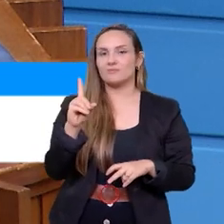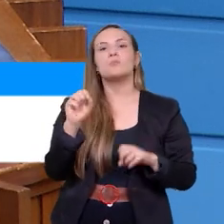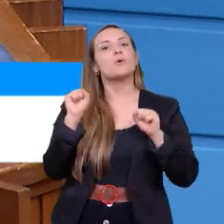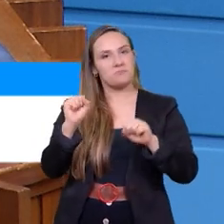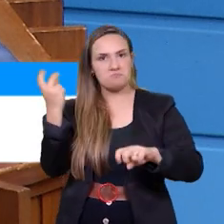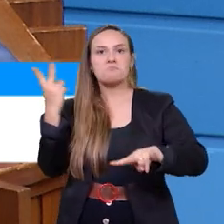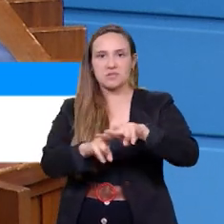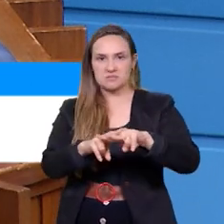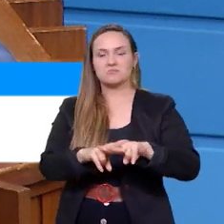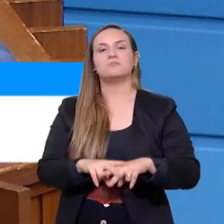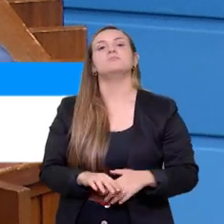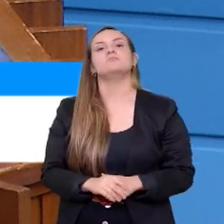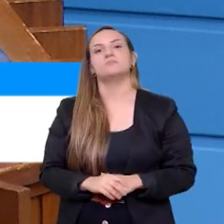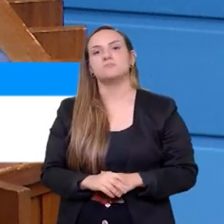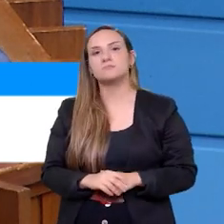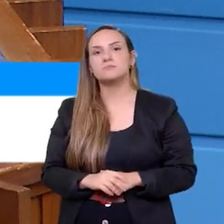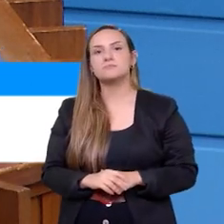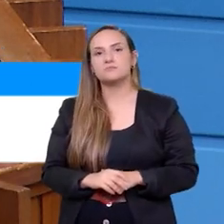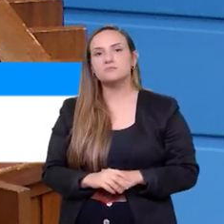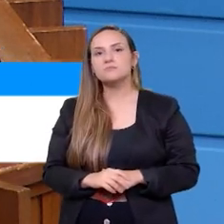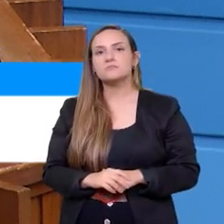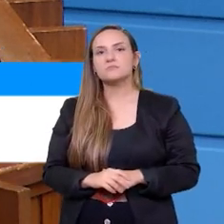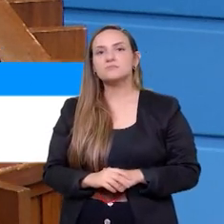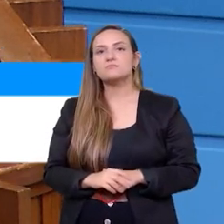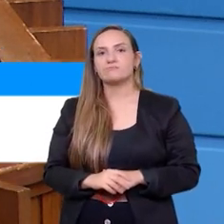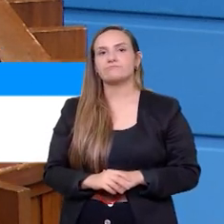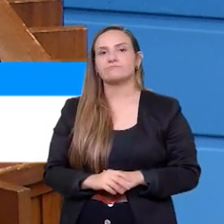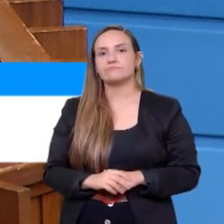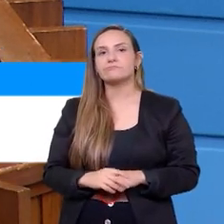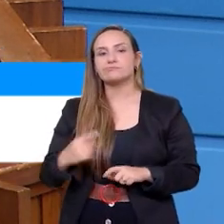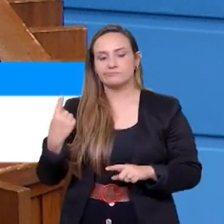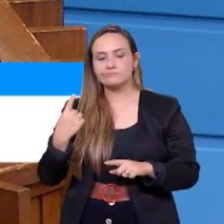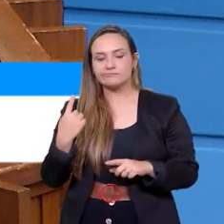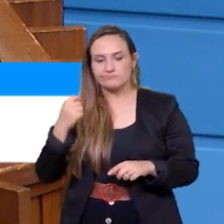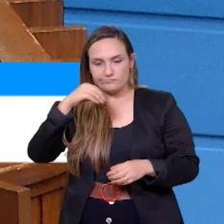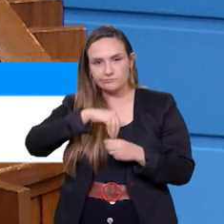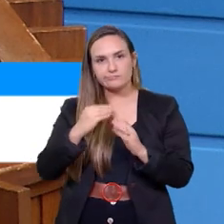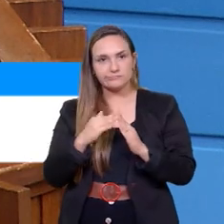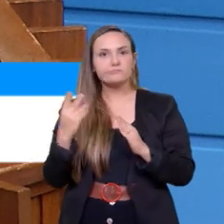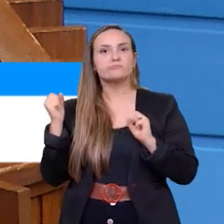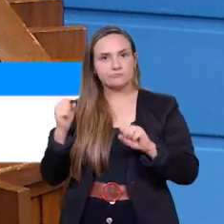não preso das nossas casas